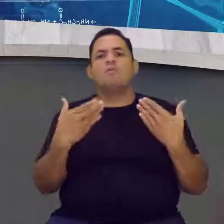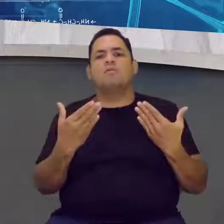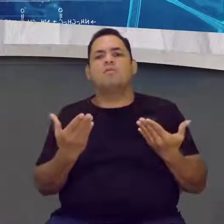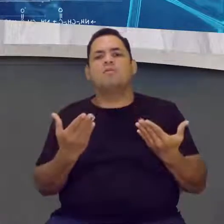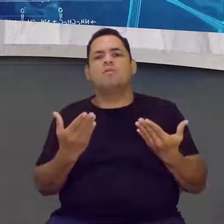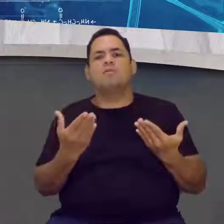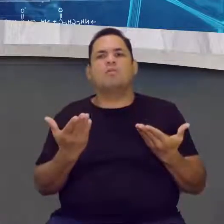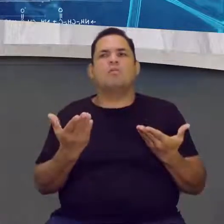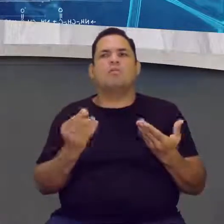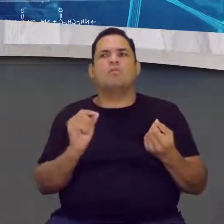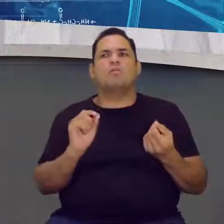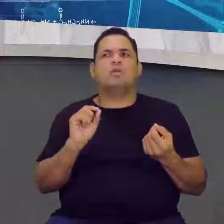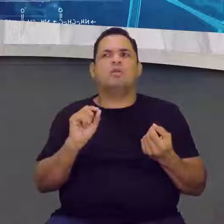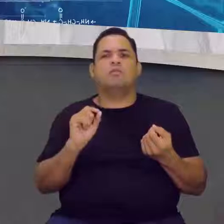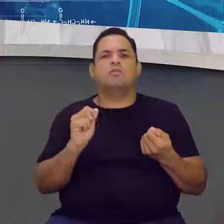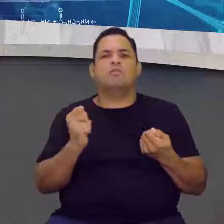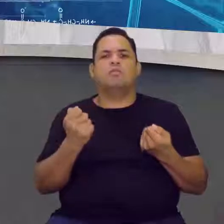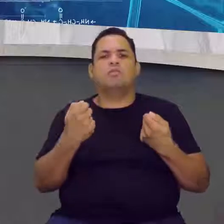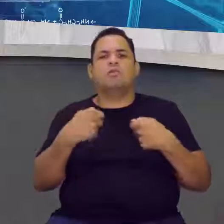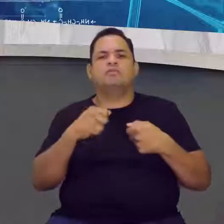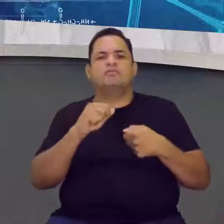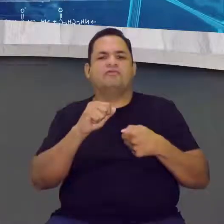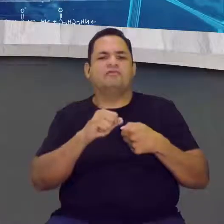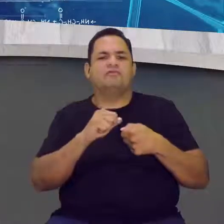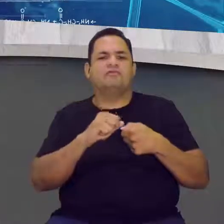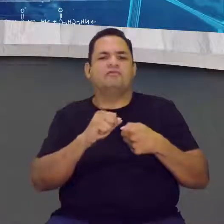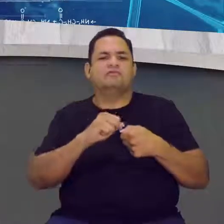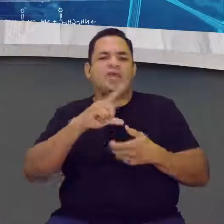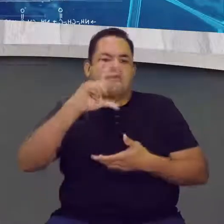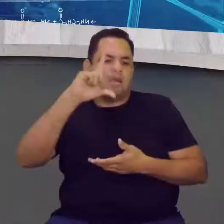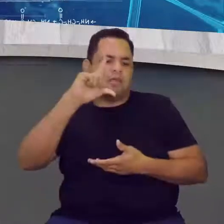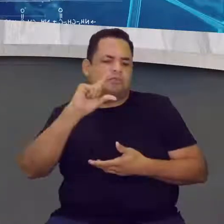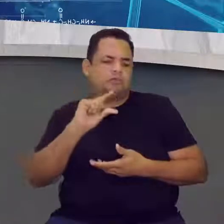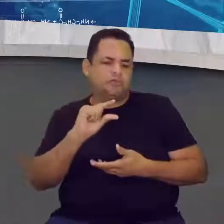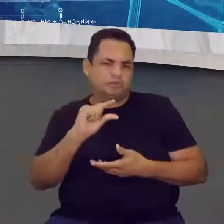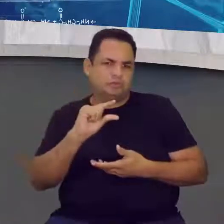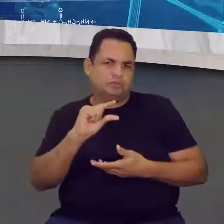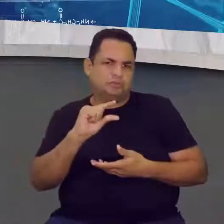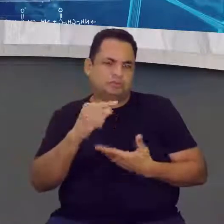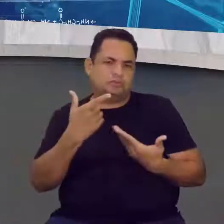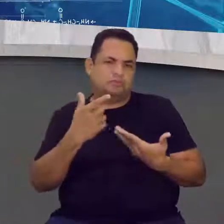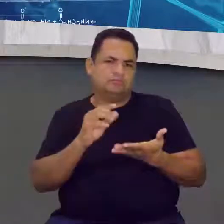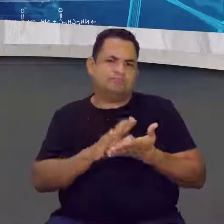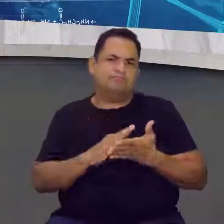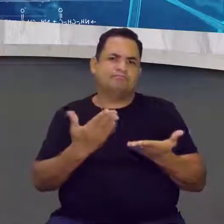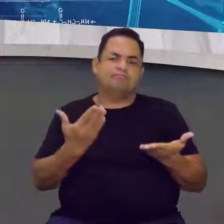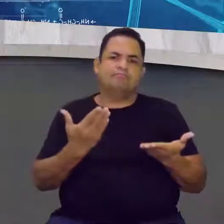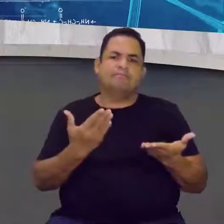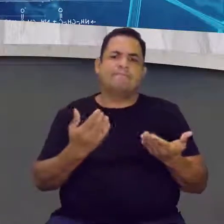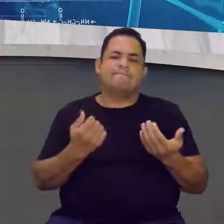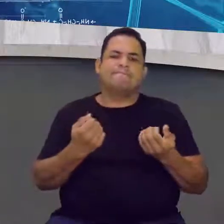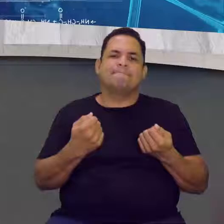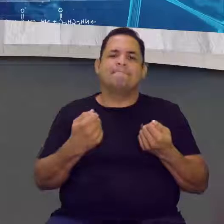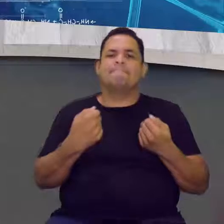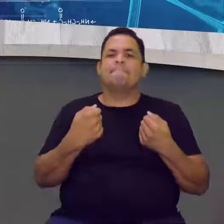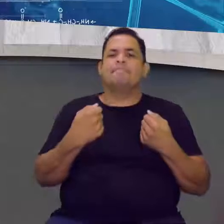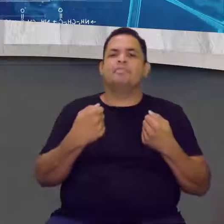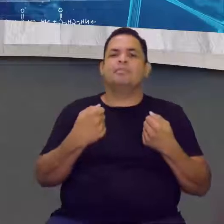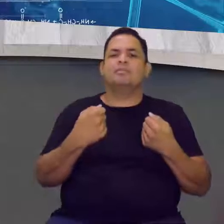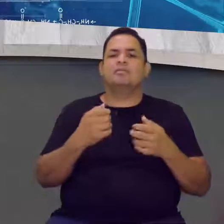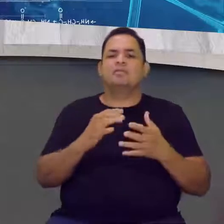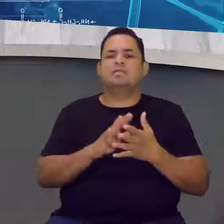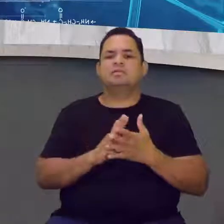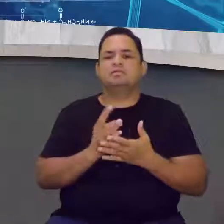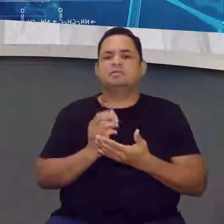são as soluções, as possíveis soluções para minimizar. E aí a gente sempre tem que buscar, digamos, fonte